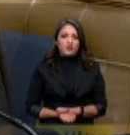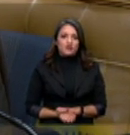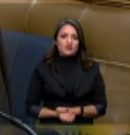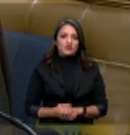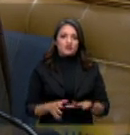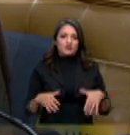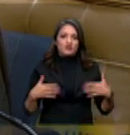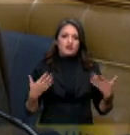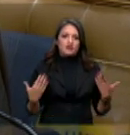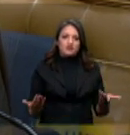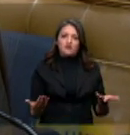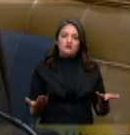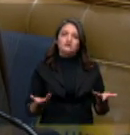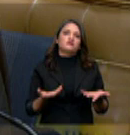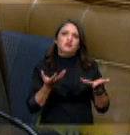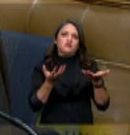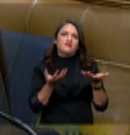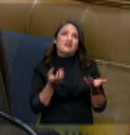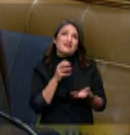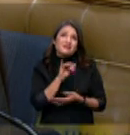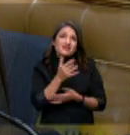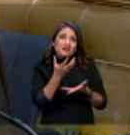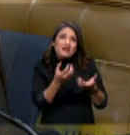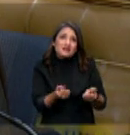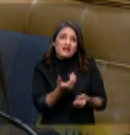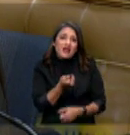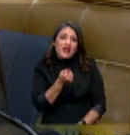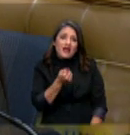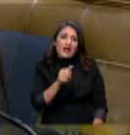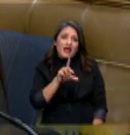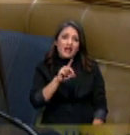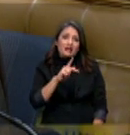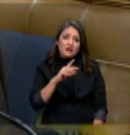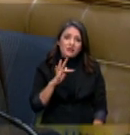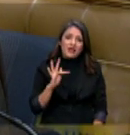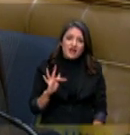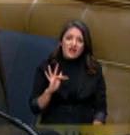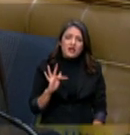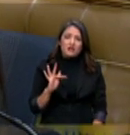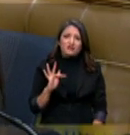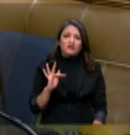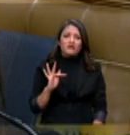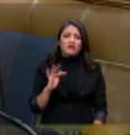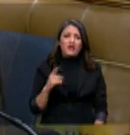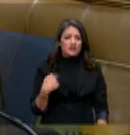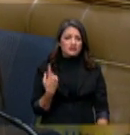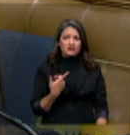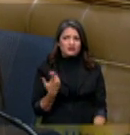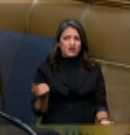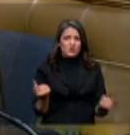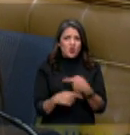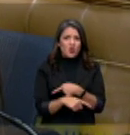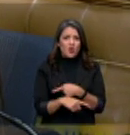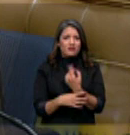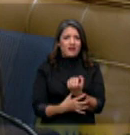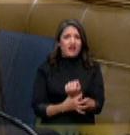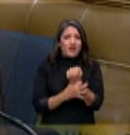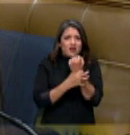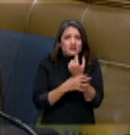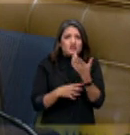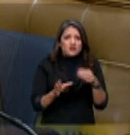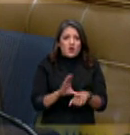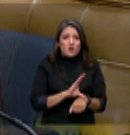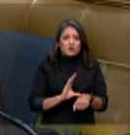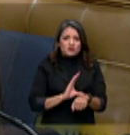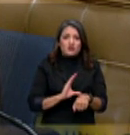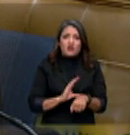condena empresas ao pagamento de horas extras para motoristas profissionais. Transpondo a garantia das garantias